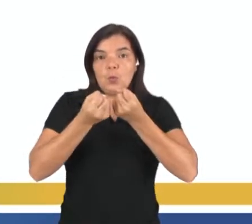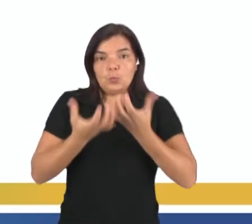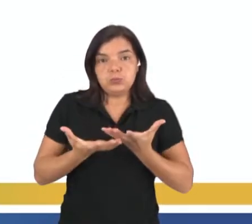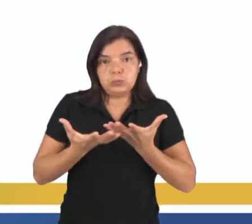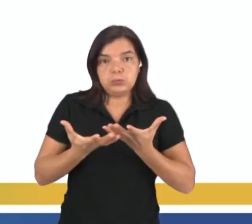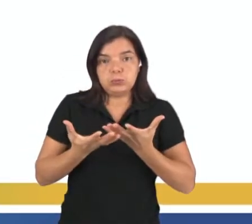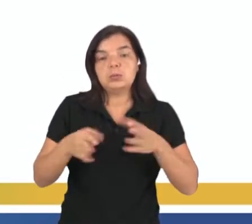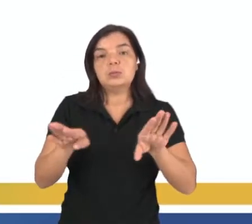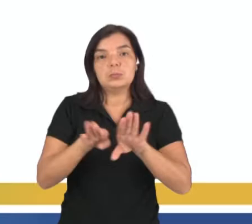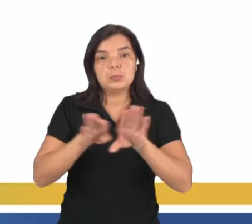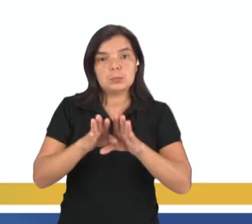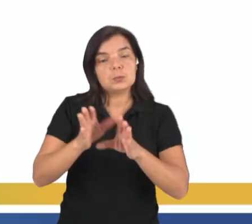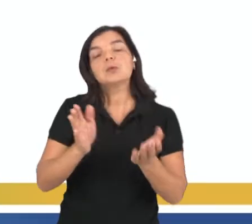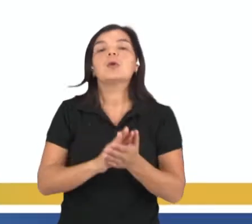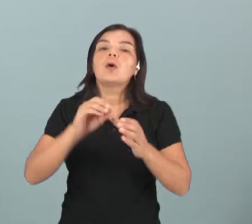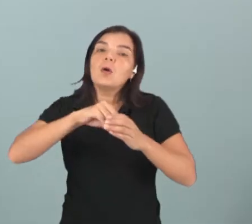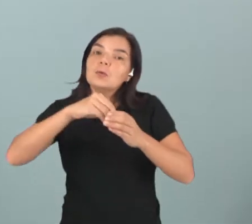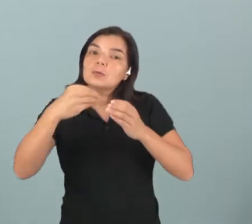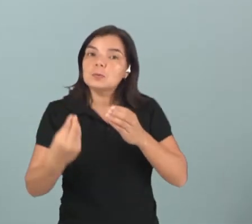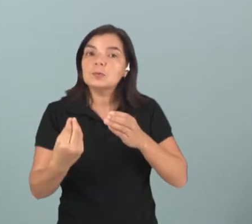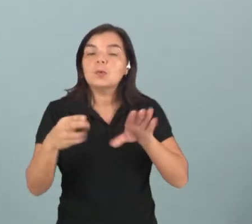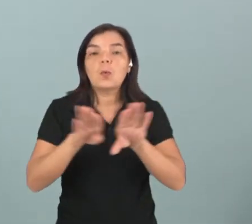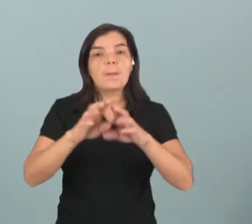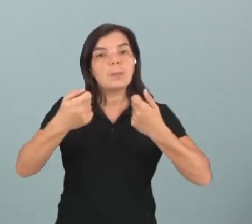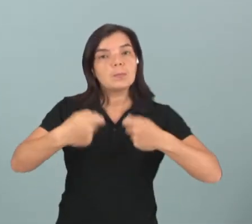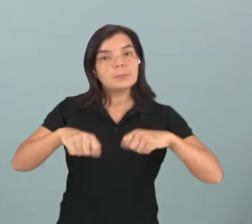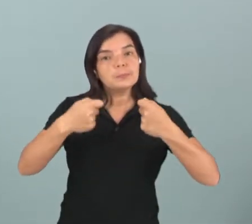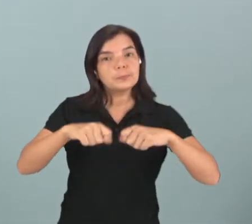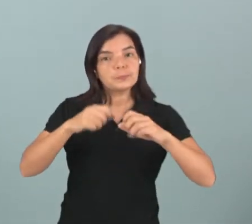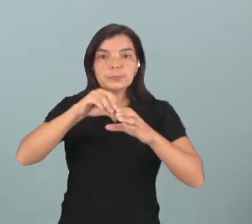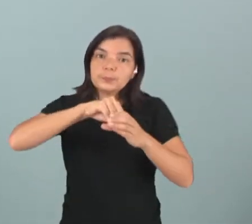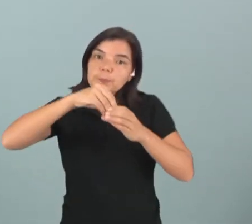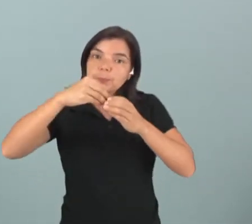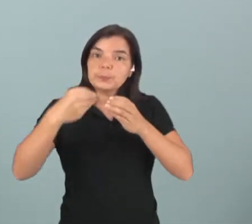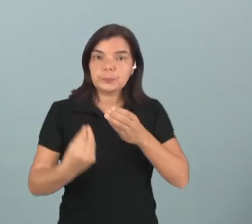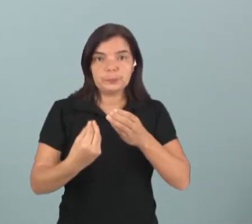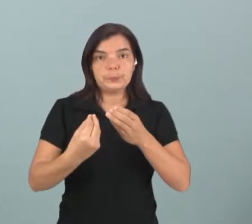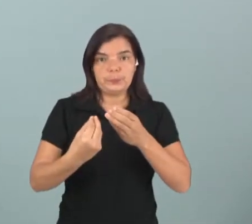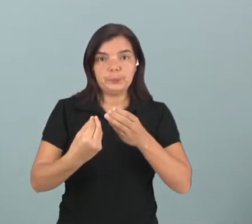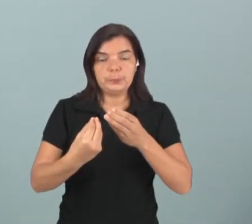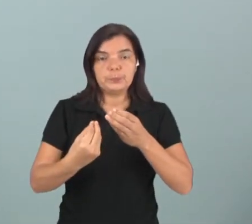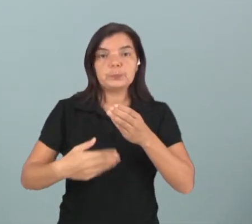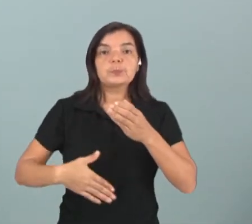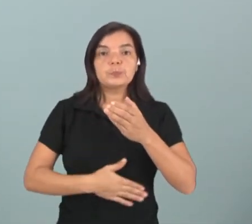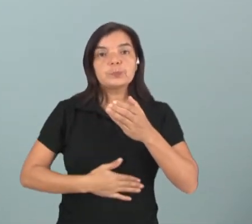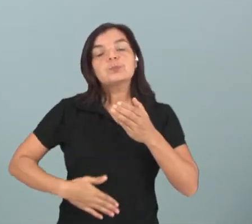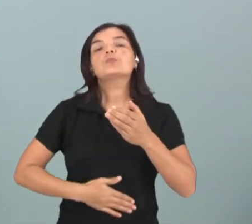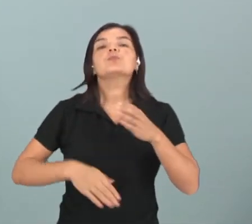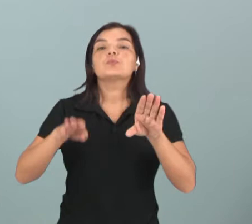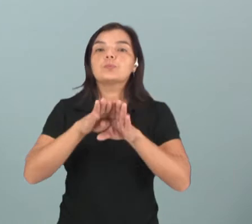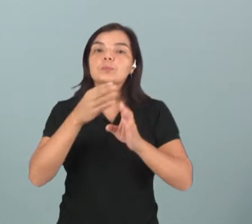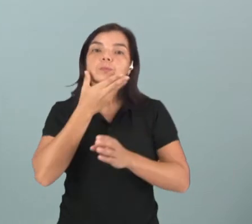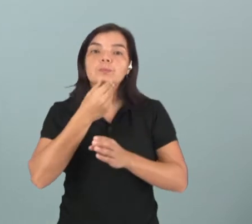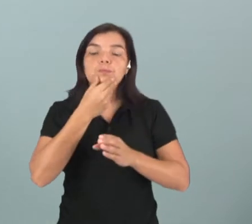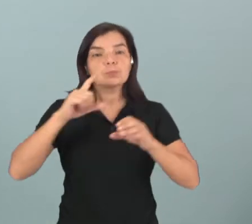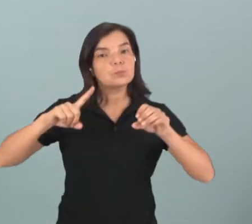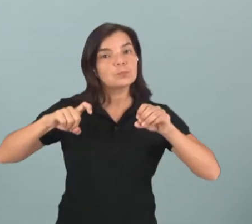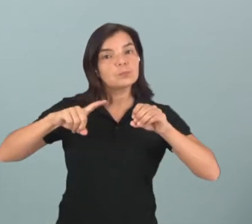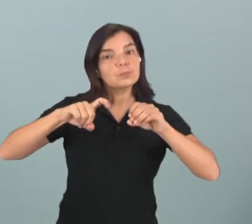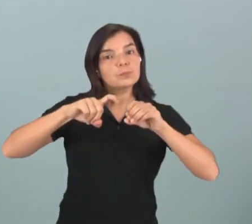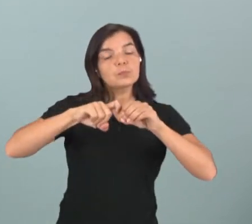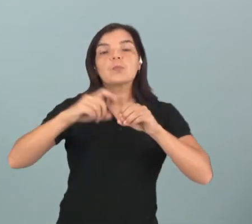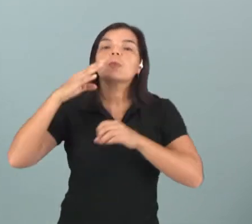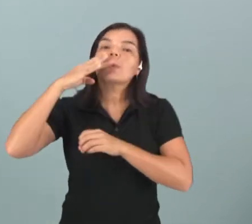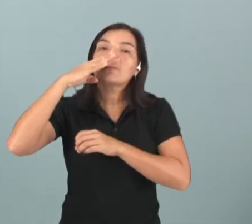estarem externamente à cavidade abdominal. Eles precisam estar fora do abdômen masculino para que os espermatozoides eles fiquem